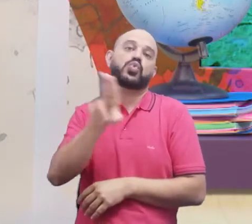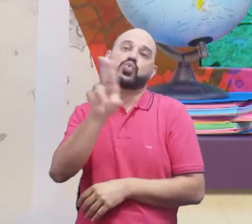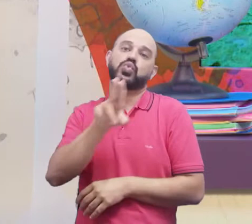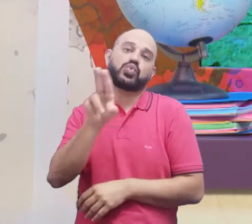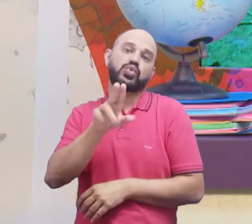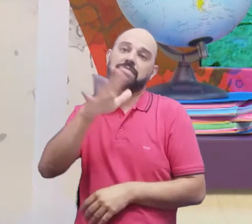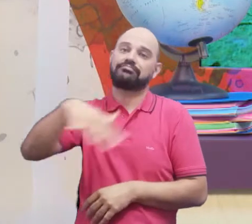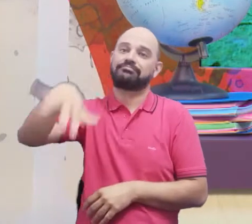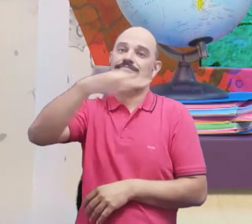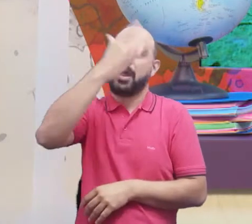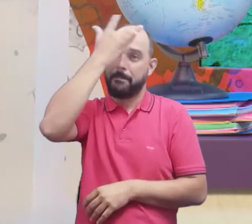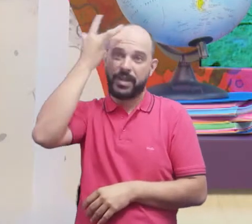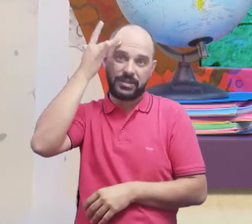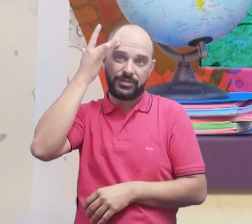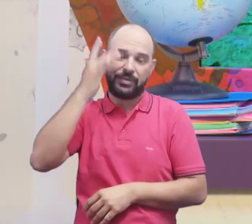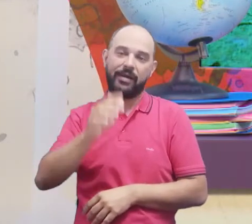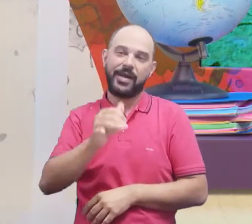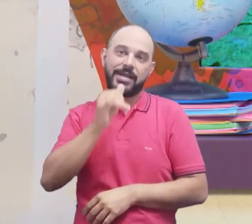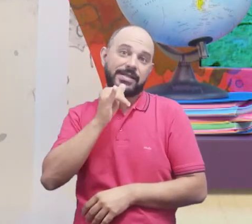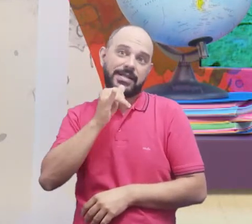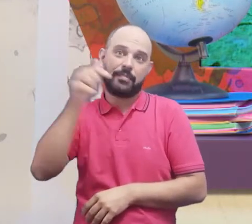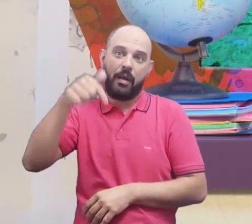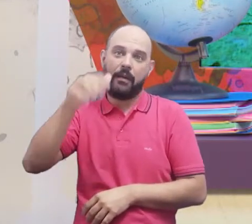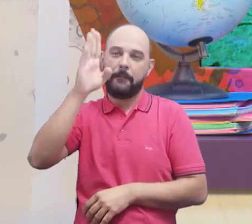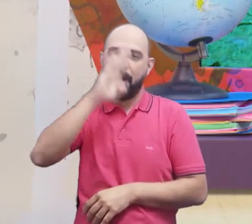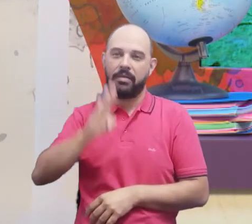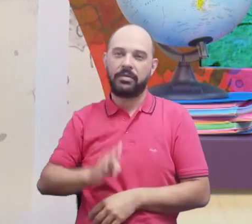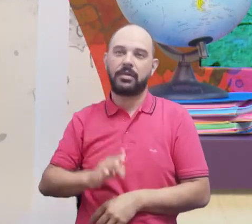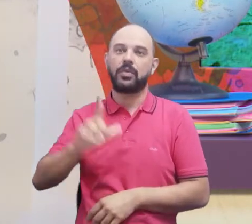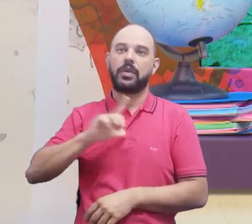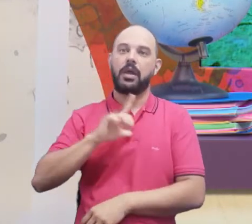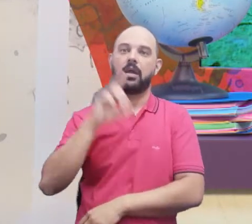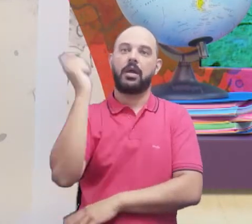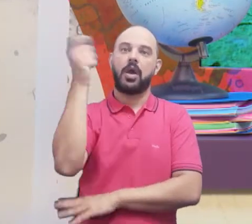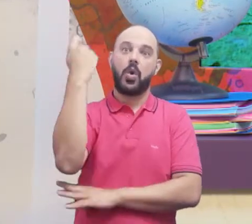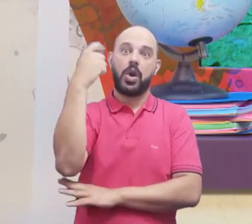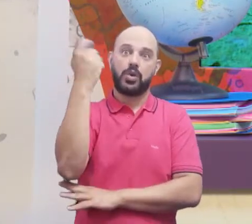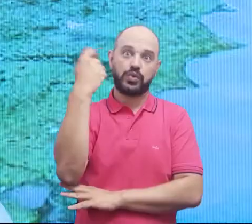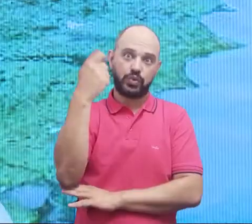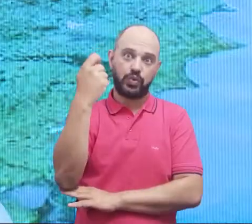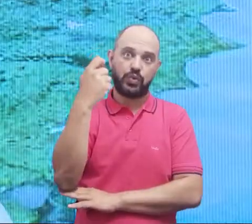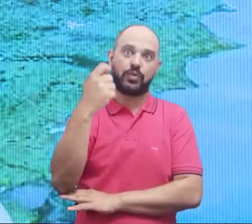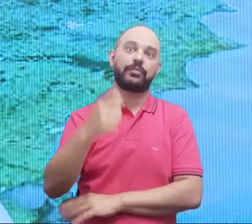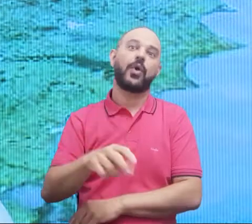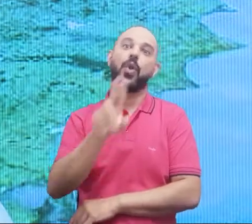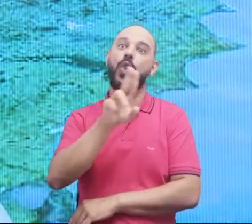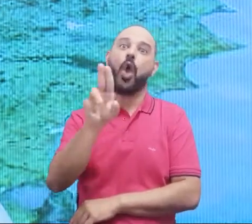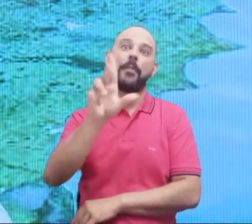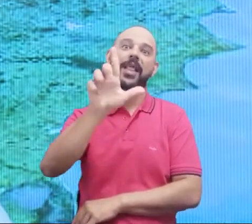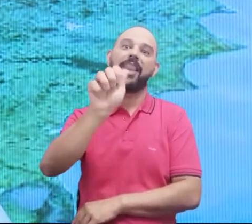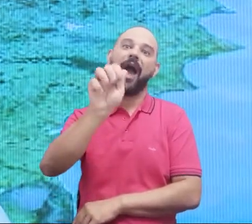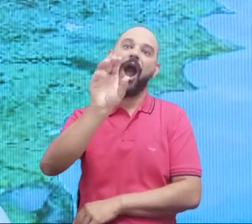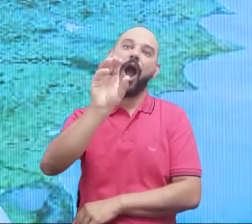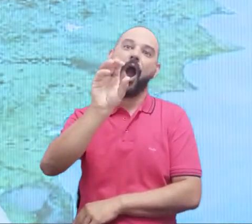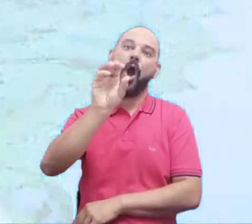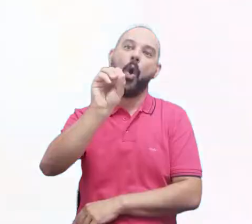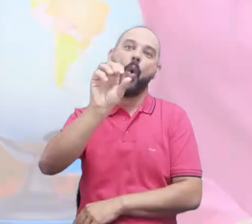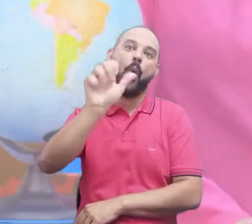fica no Rio Grande do Sul, mas é chamado de Lagoa dos Patos. Vai